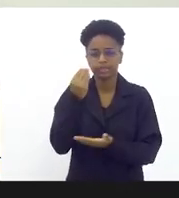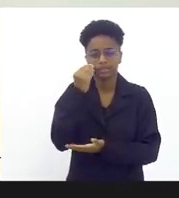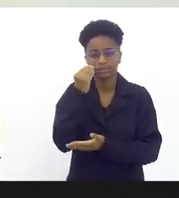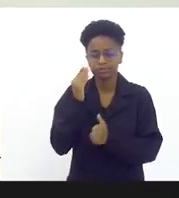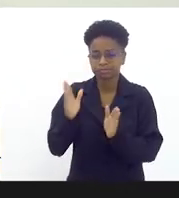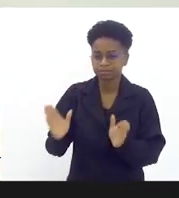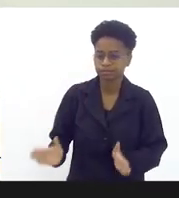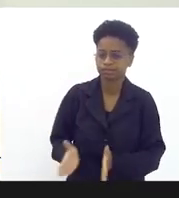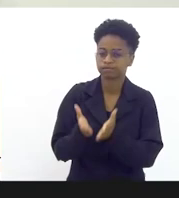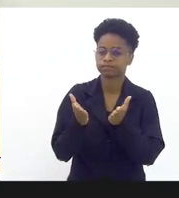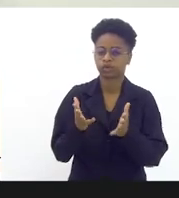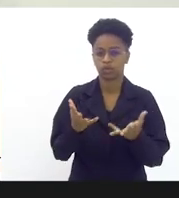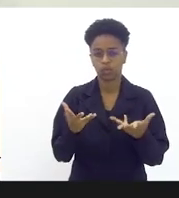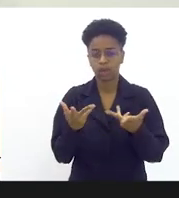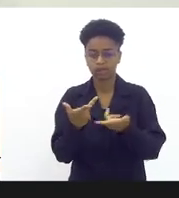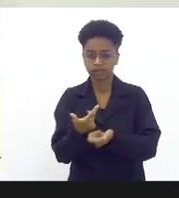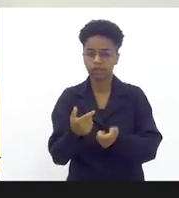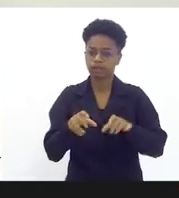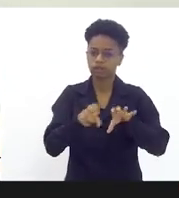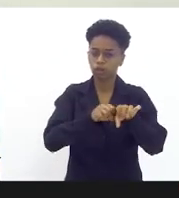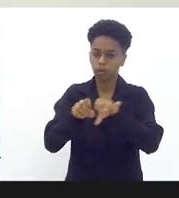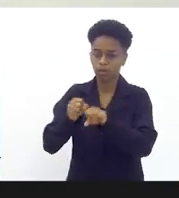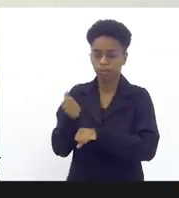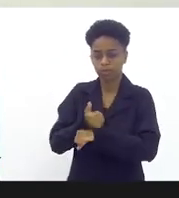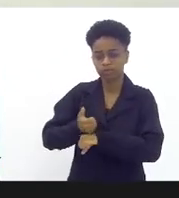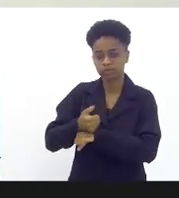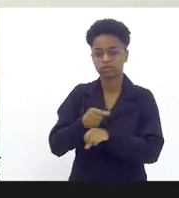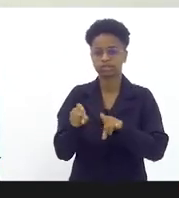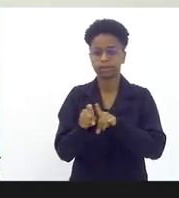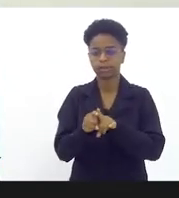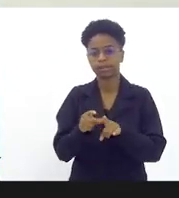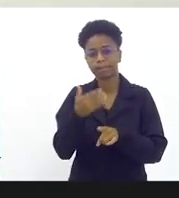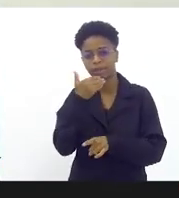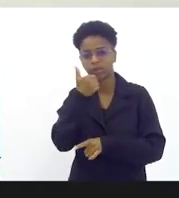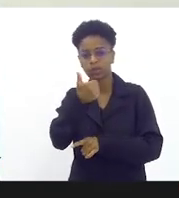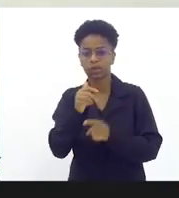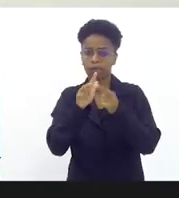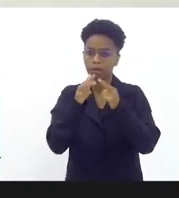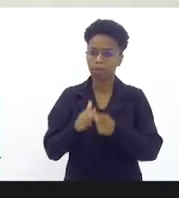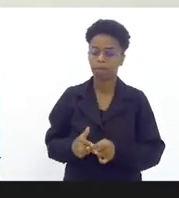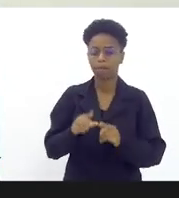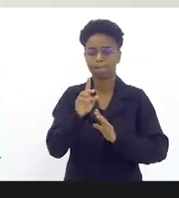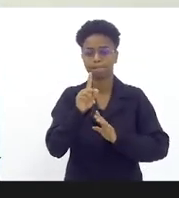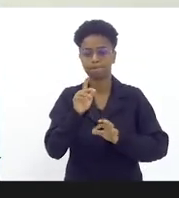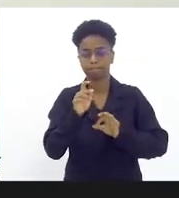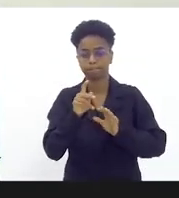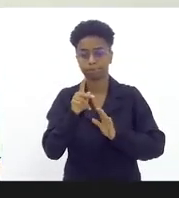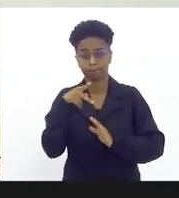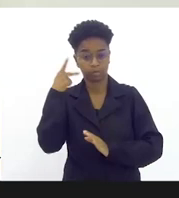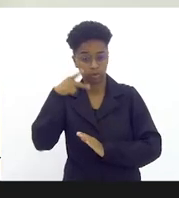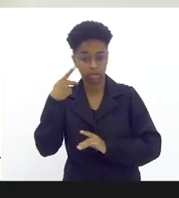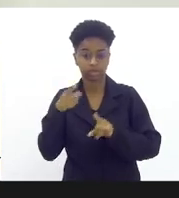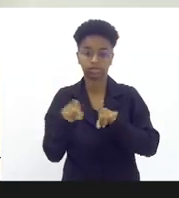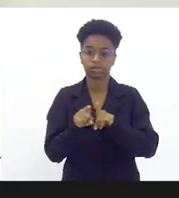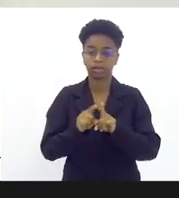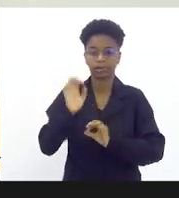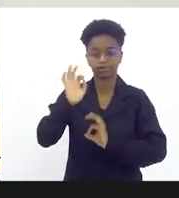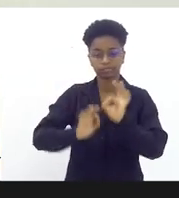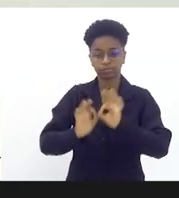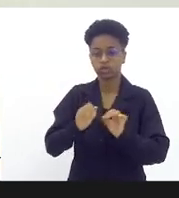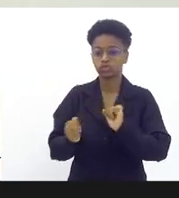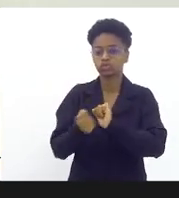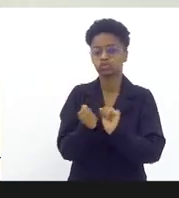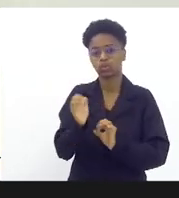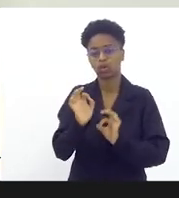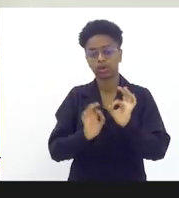promover, né, tanto qualificação profissional como melhores políticas e planos, né, junto a organizações de